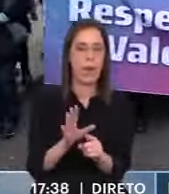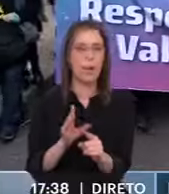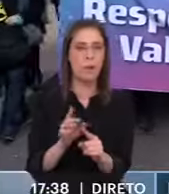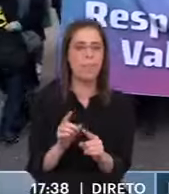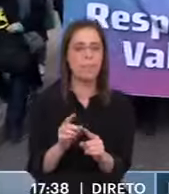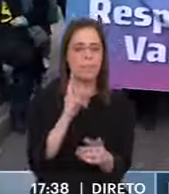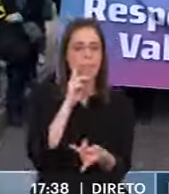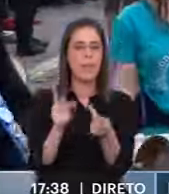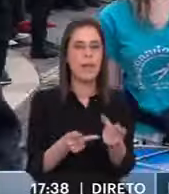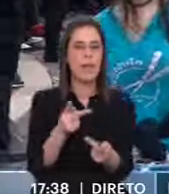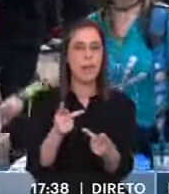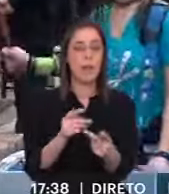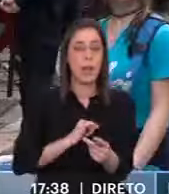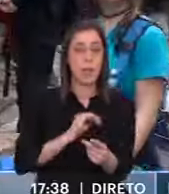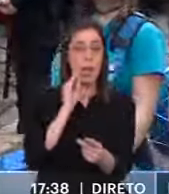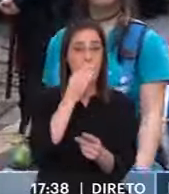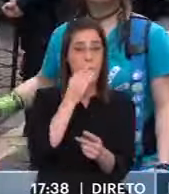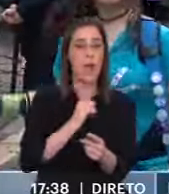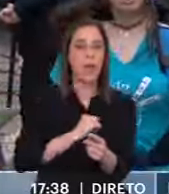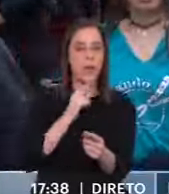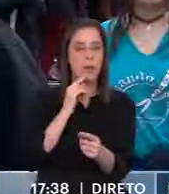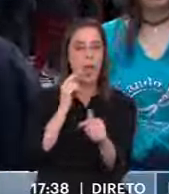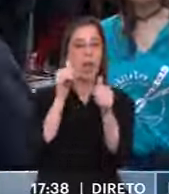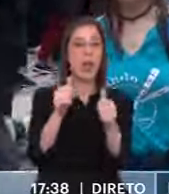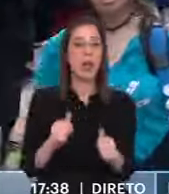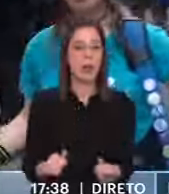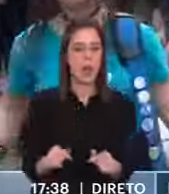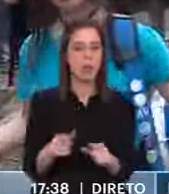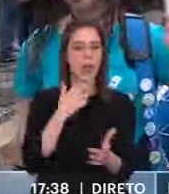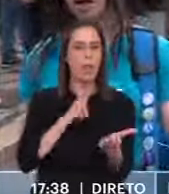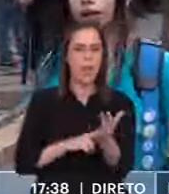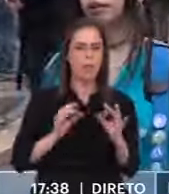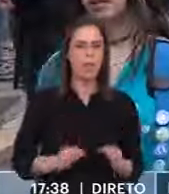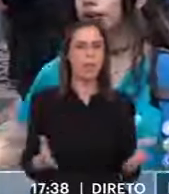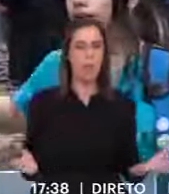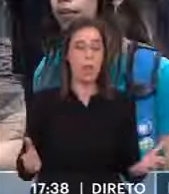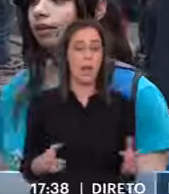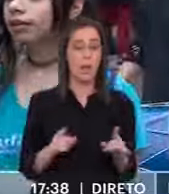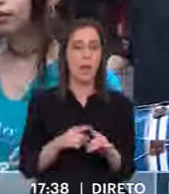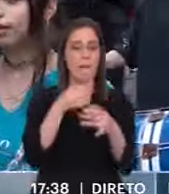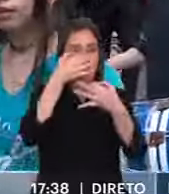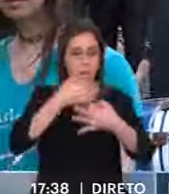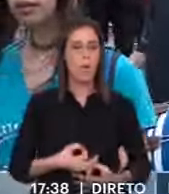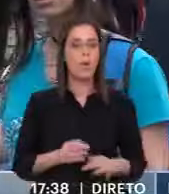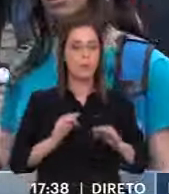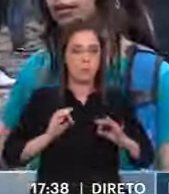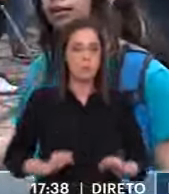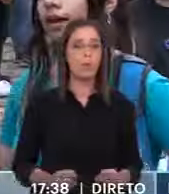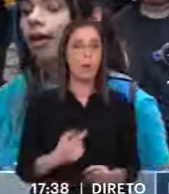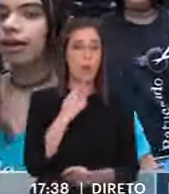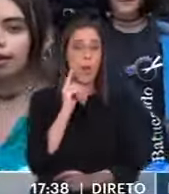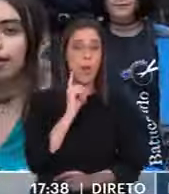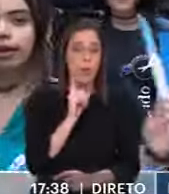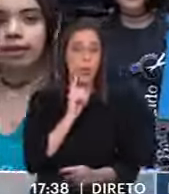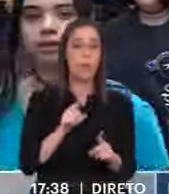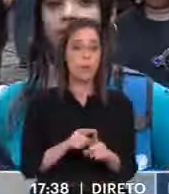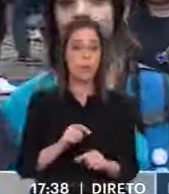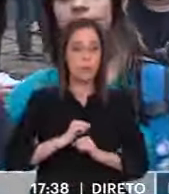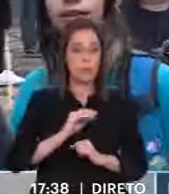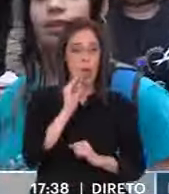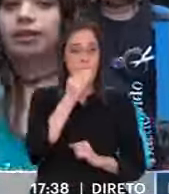para a avaliação dos nossos alunos, para a sua classificação. É algo muito sério, é um momento formal, é um momento muito importante para os